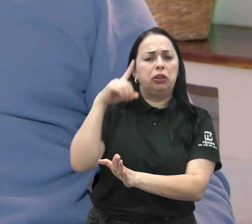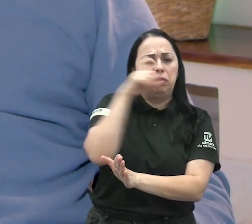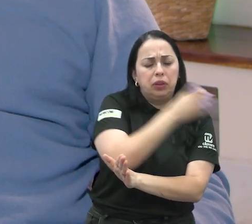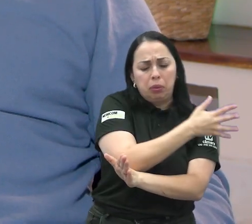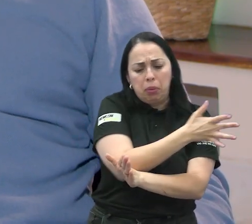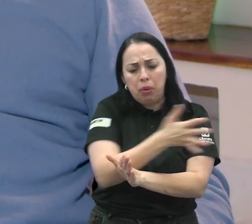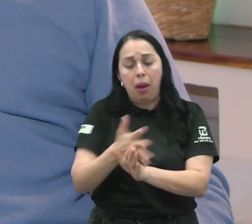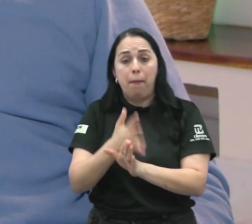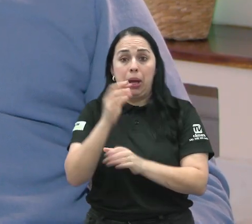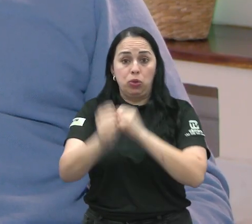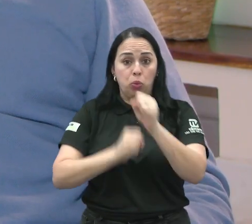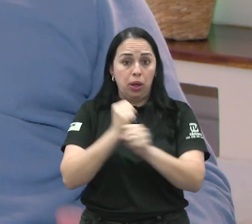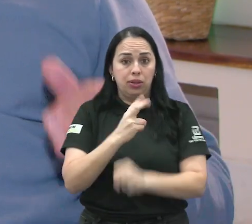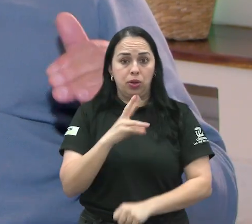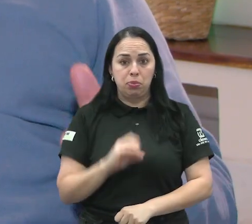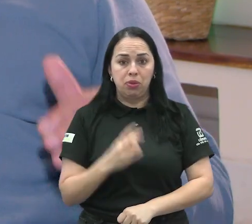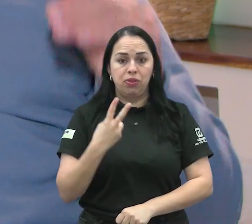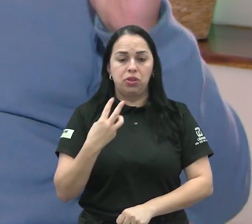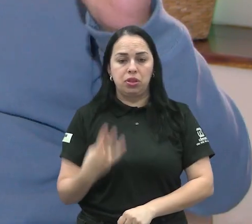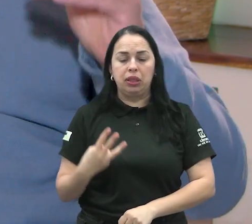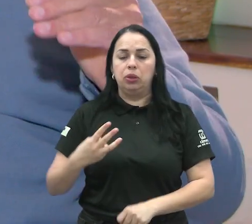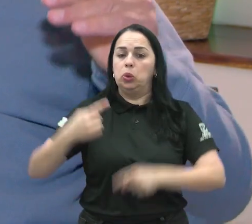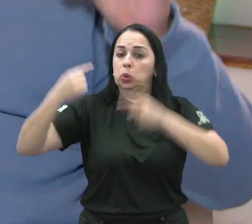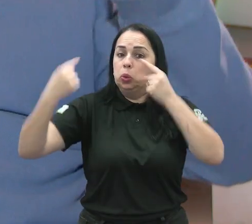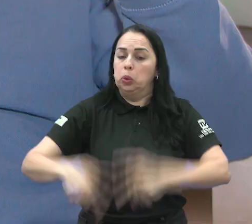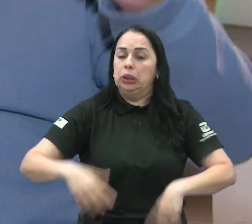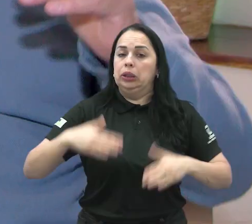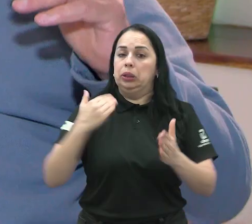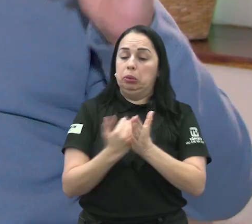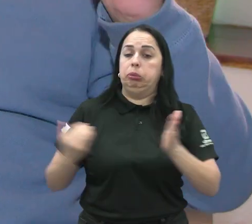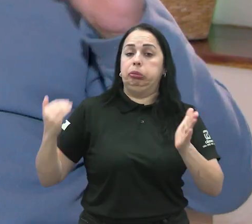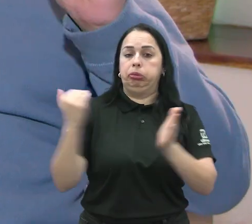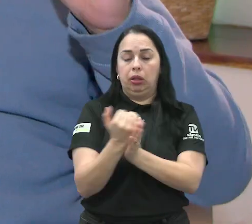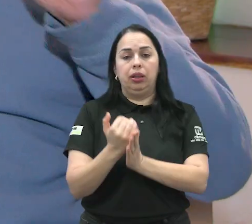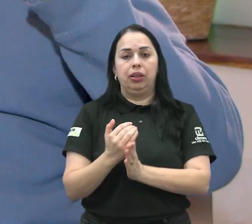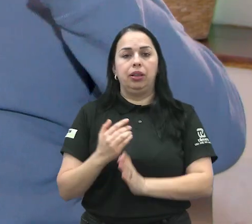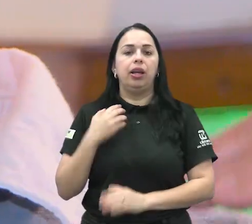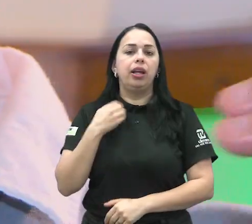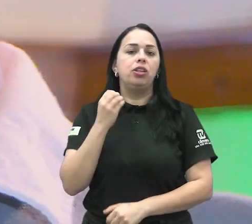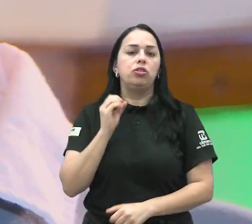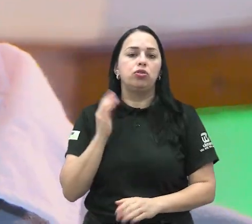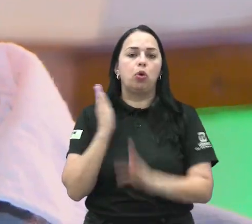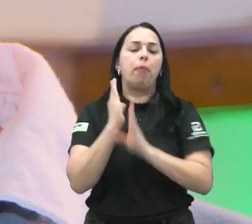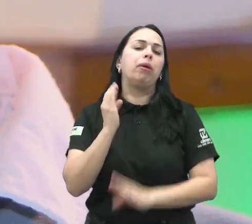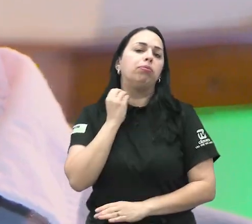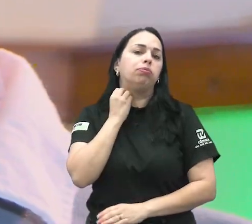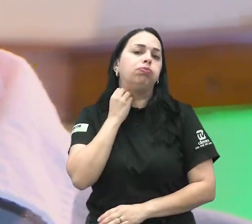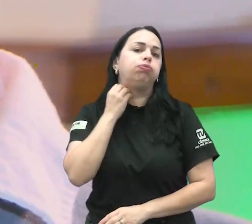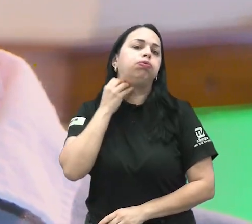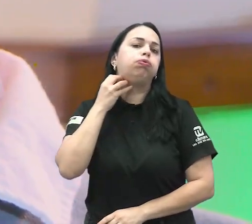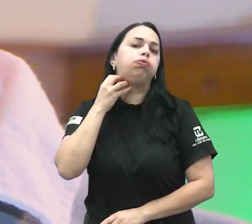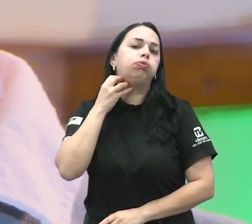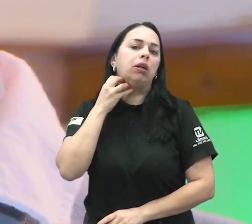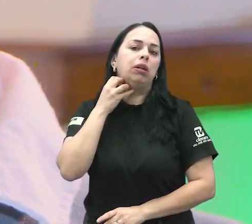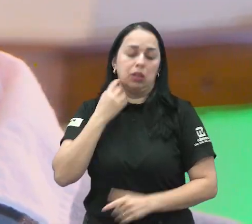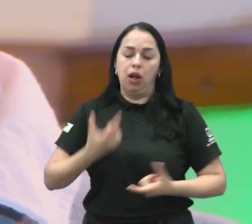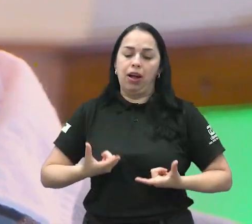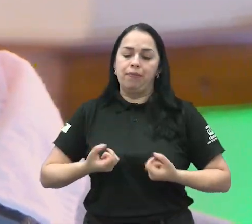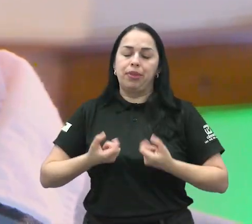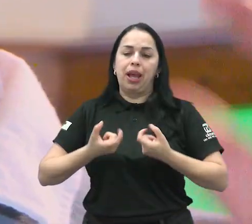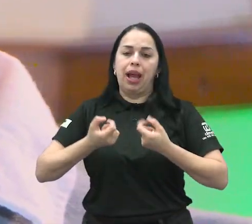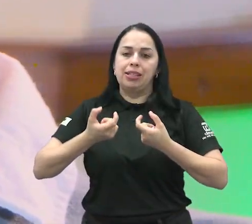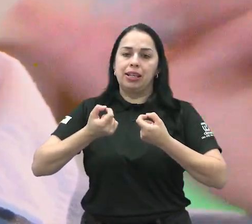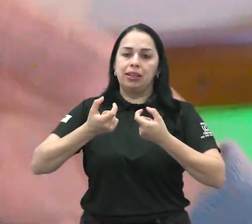trilhas difíceis e caminhos duros, mas foi em 2023 que viveu o maior desafio, a descoberta de um nódulo no pescoço,